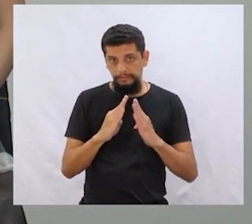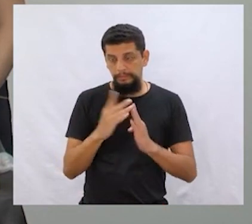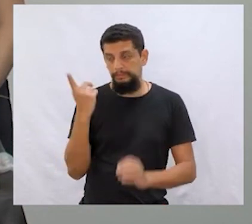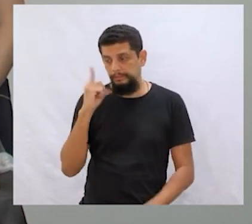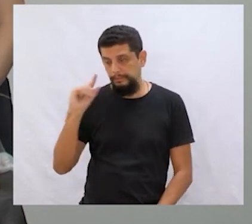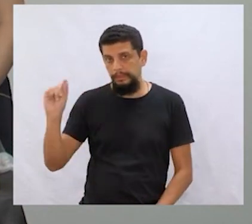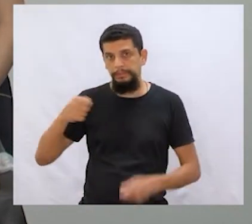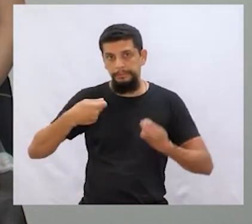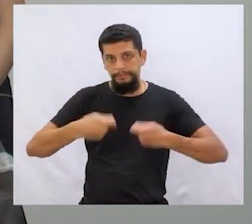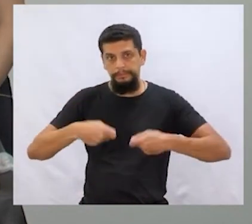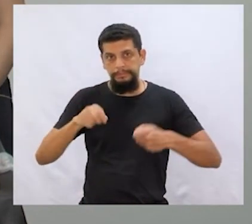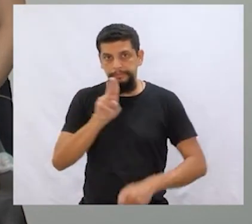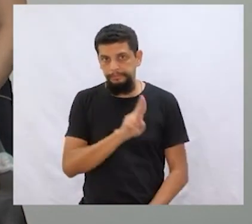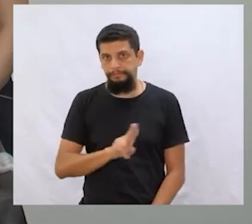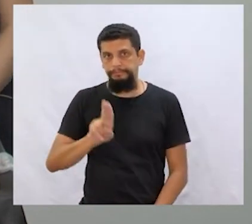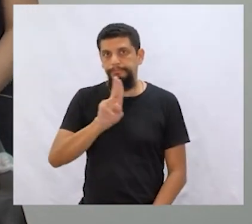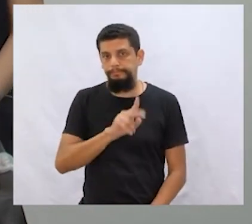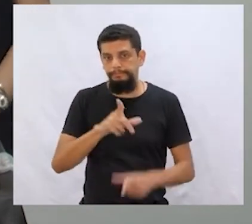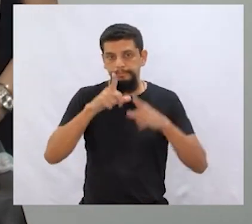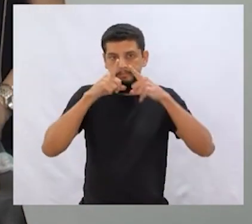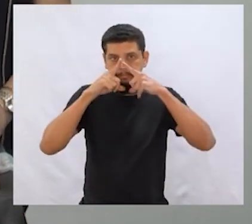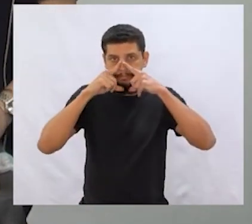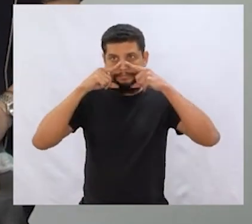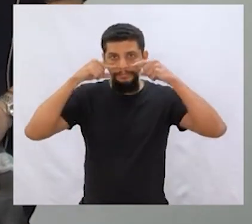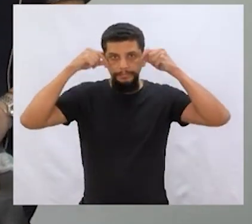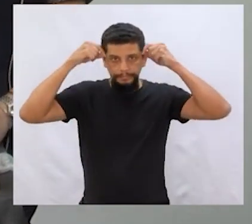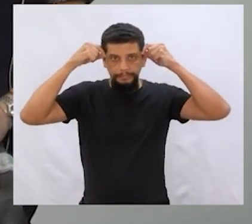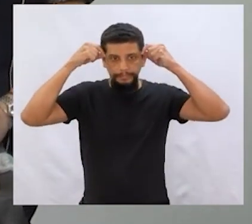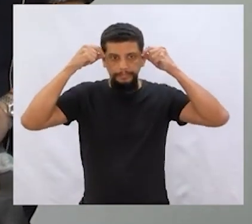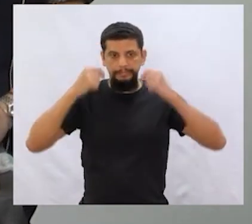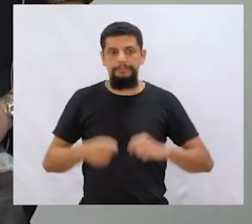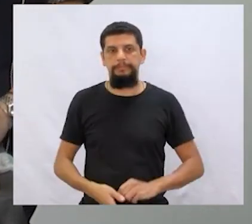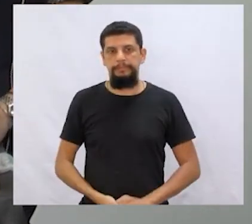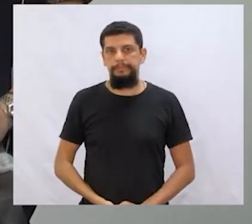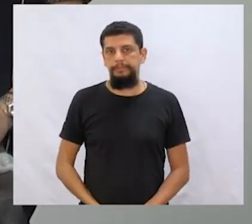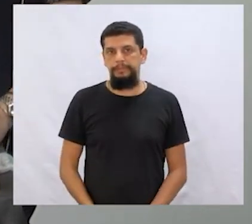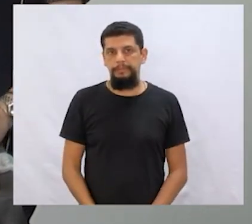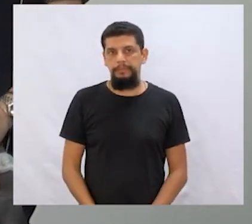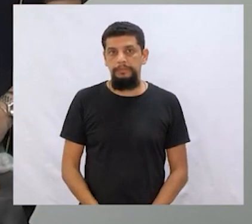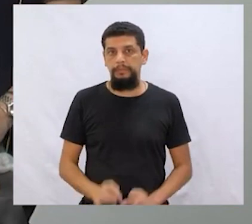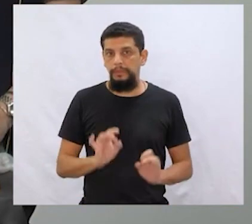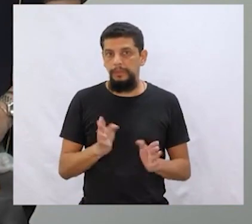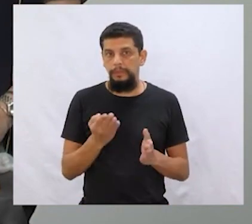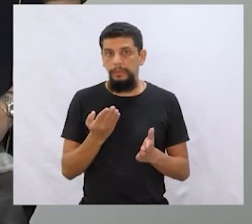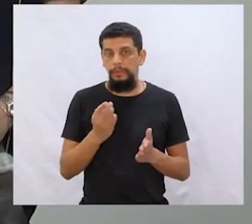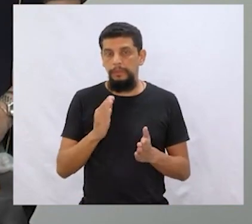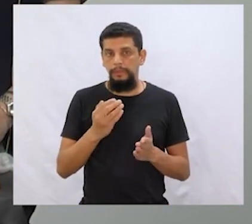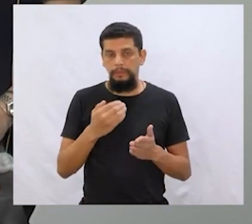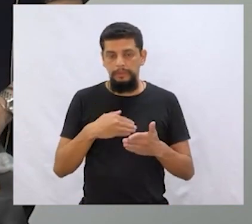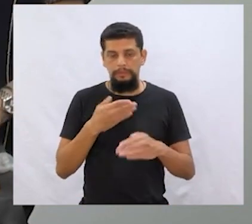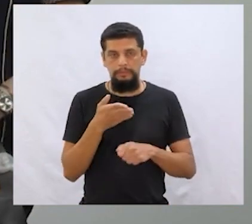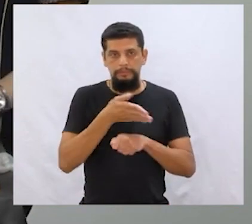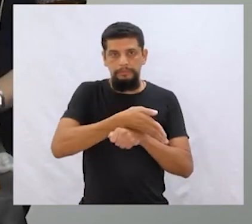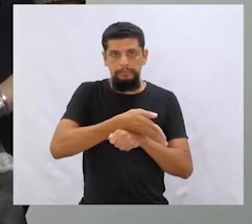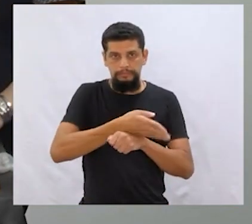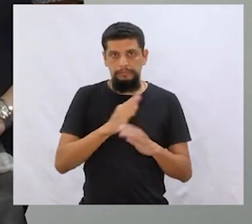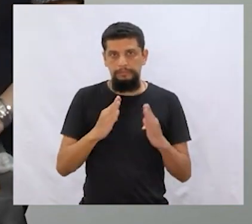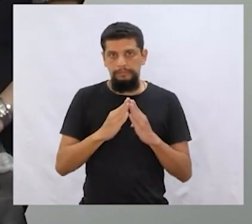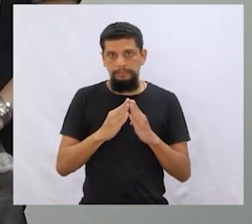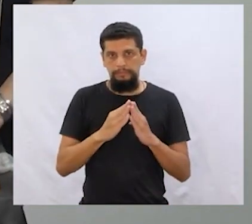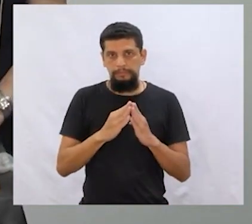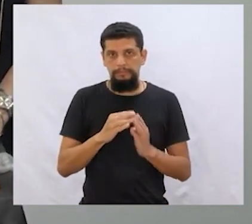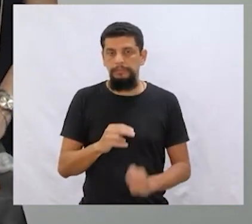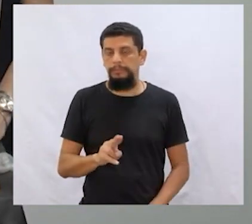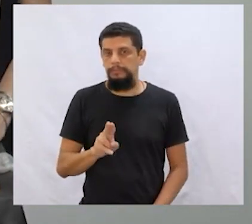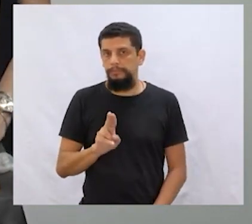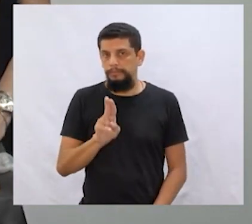nós precisamos usar a máscara. Não podemos tirá-la em nenhum momento, só quando chegamos em casa. Uhum. Tá? E